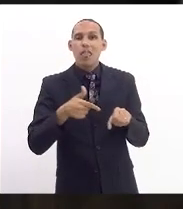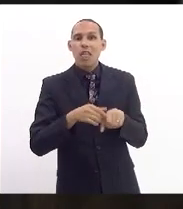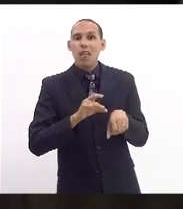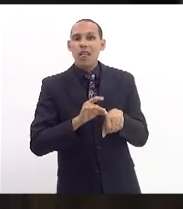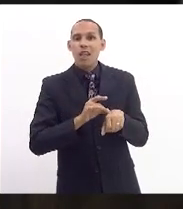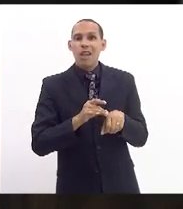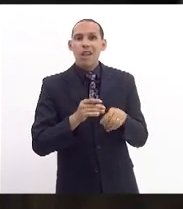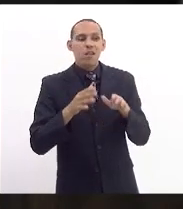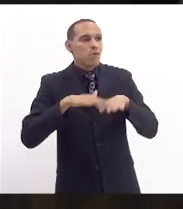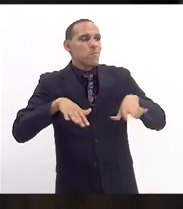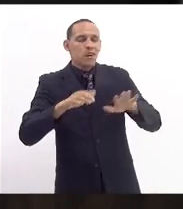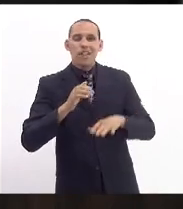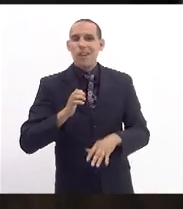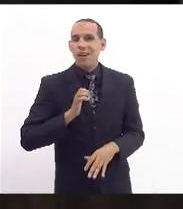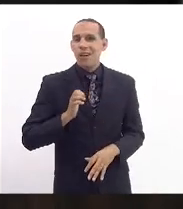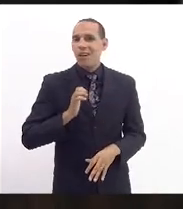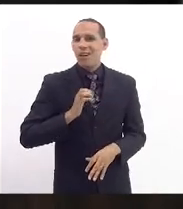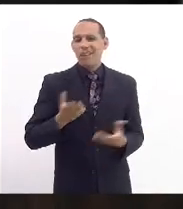rico